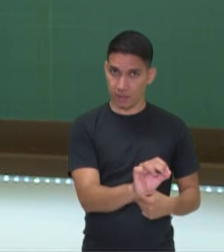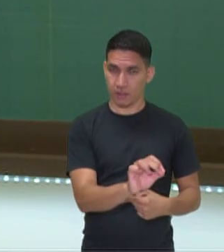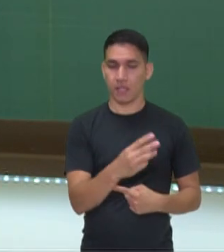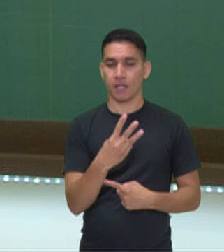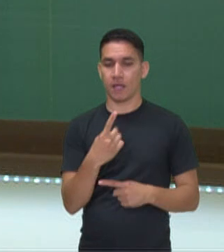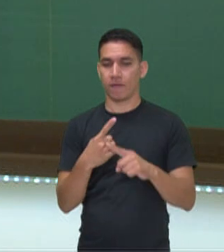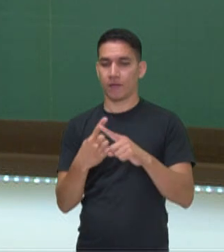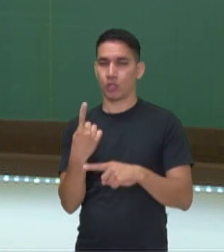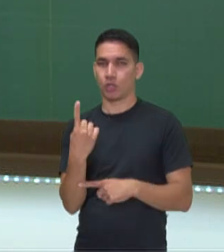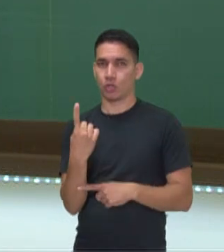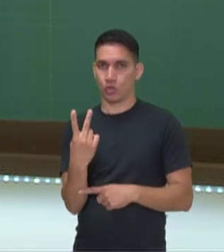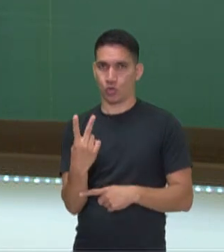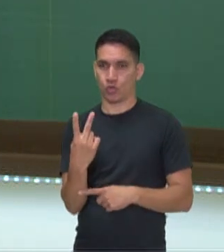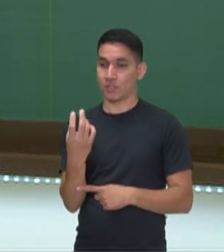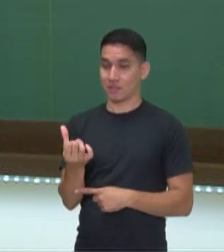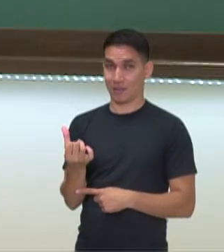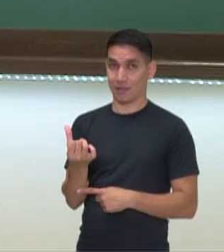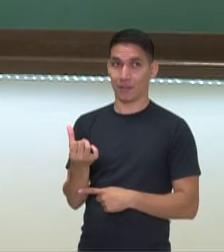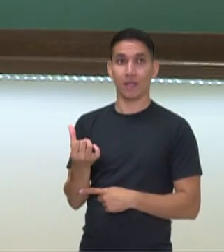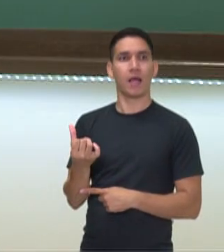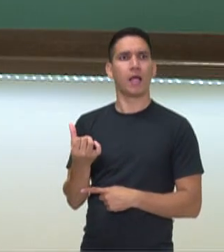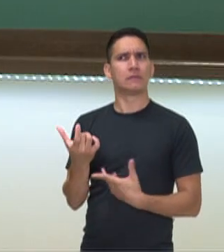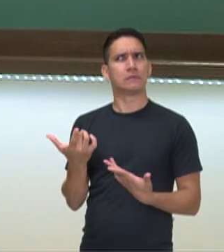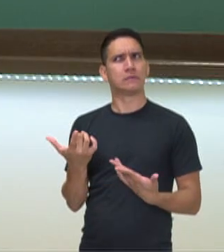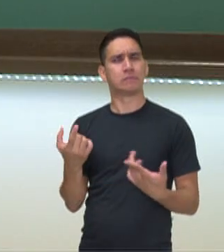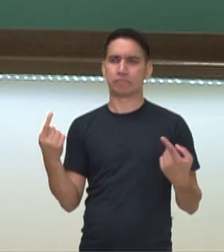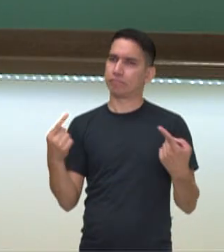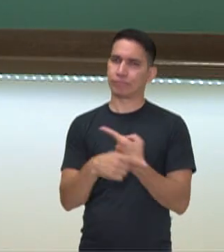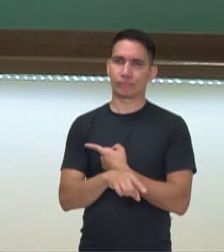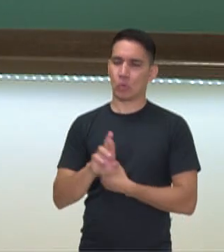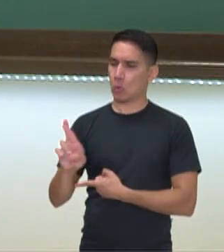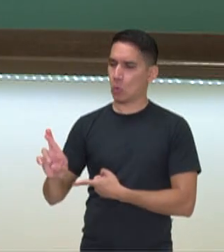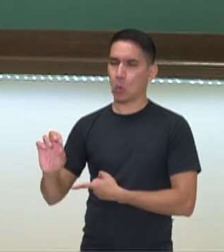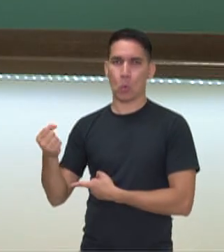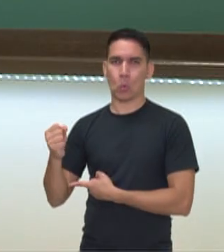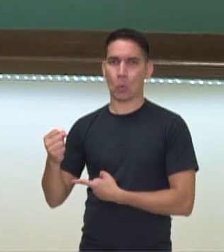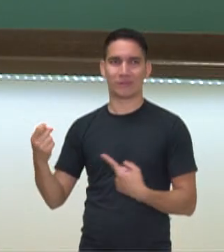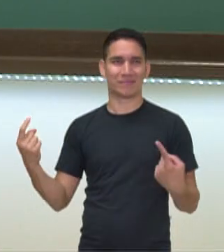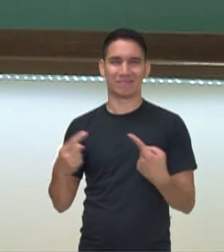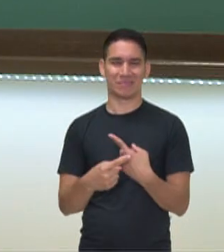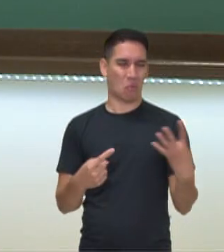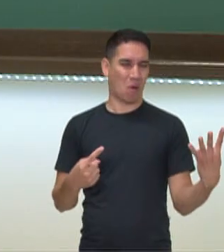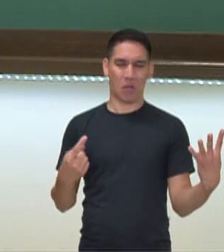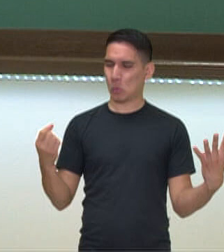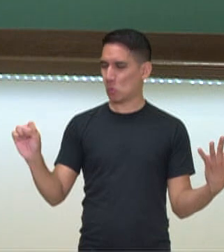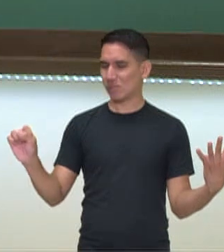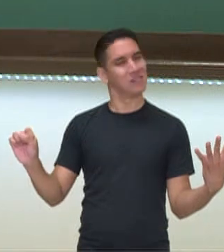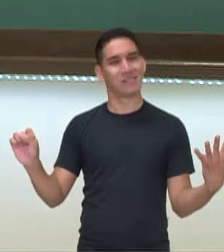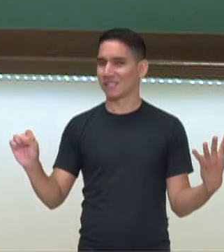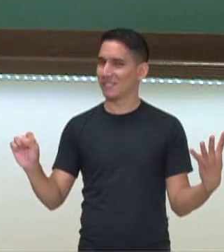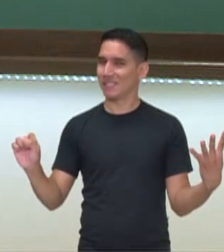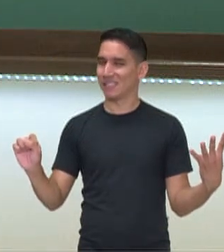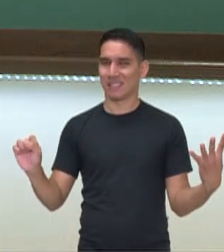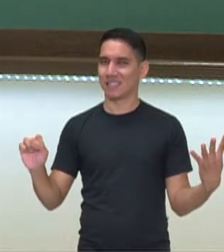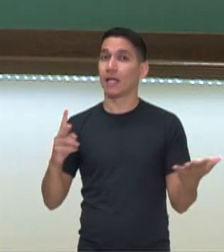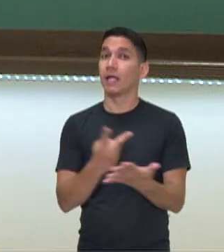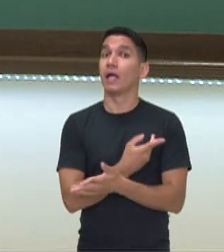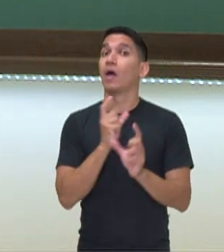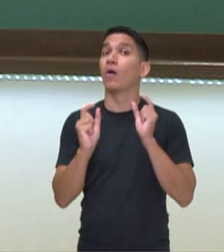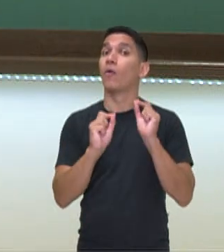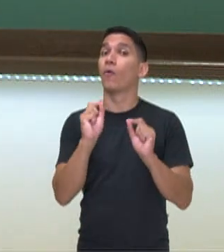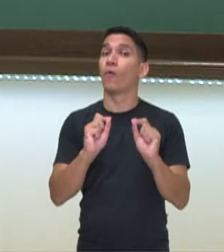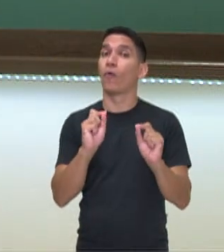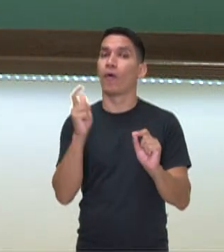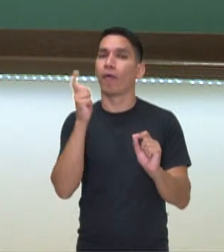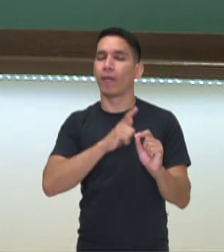6. 10 menos 6, 4. 4 não é 8. 4 é diferente de 8. Então, então aonde eu posso